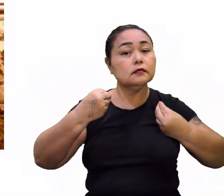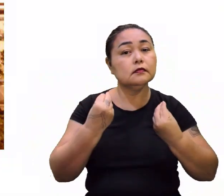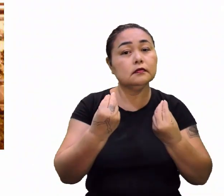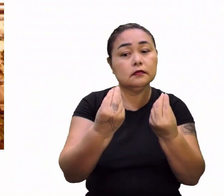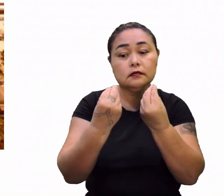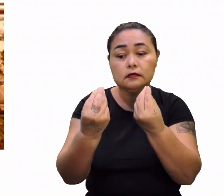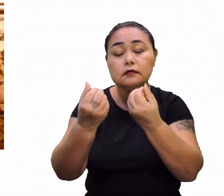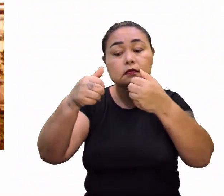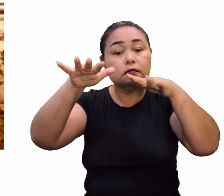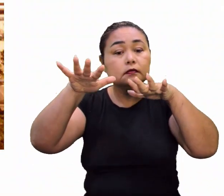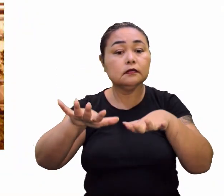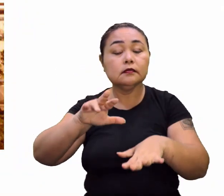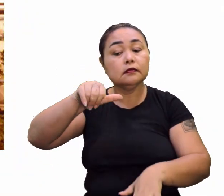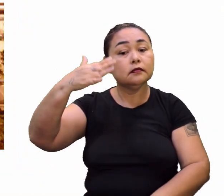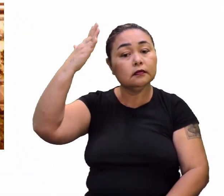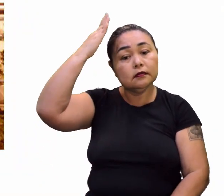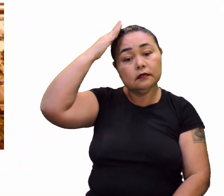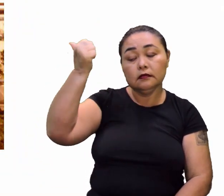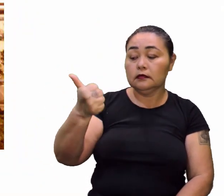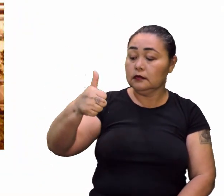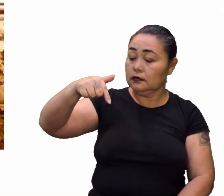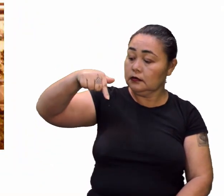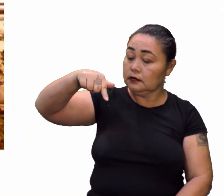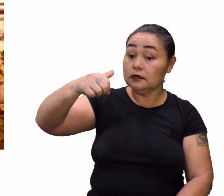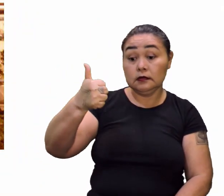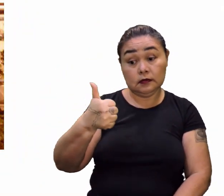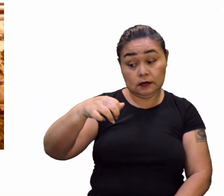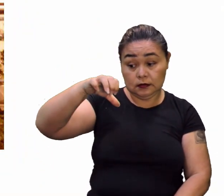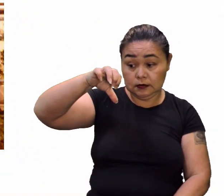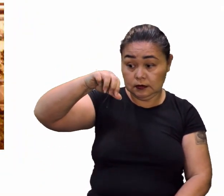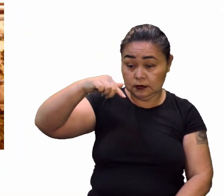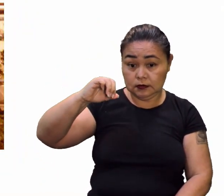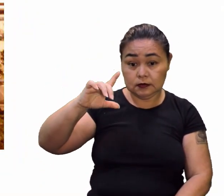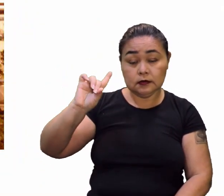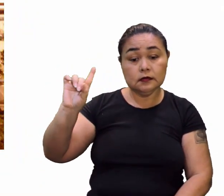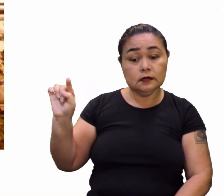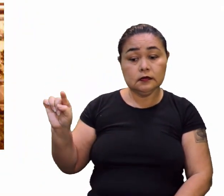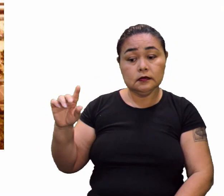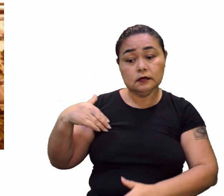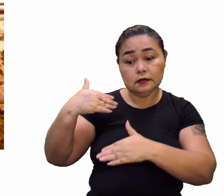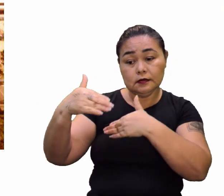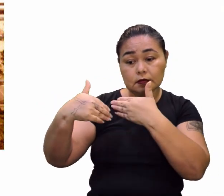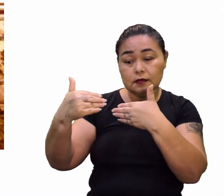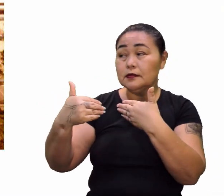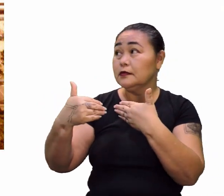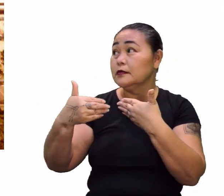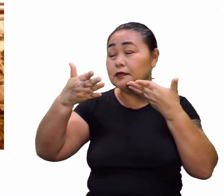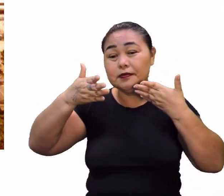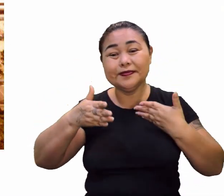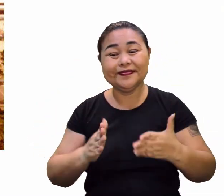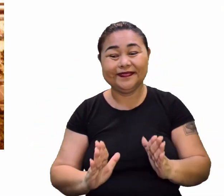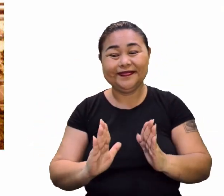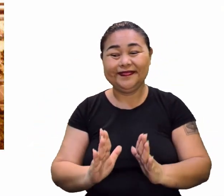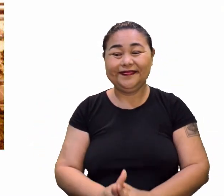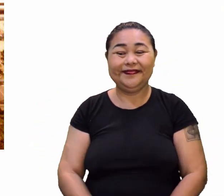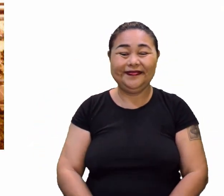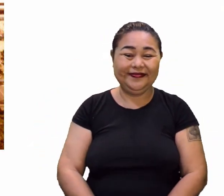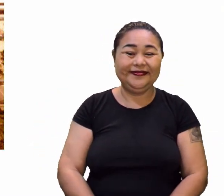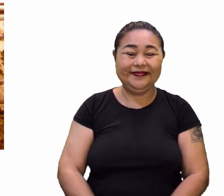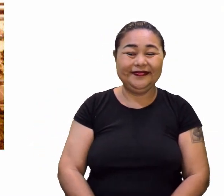Olha aí, professor, Ji-Paraná, 1970. Faltava alguns anos para você nascer, né, Rogério? É, exatamente, aí.